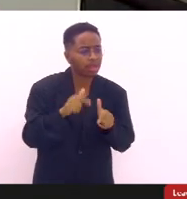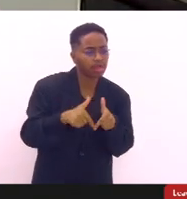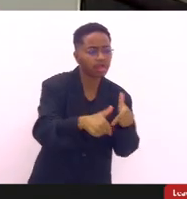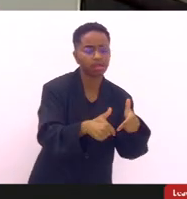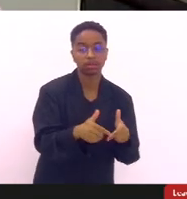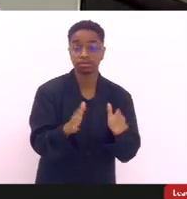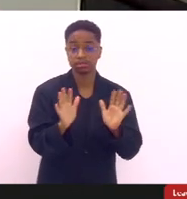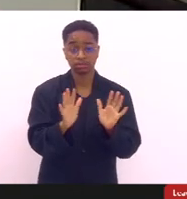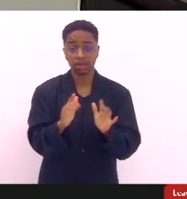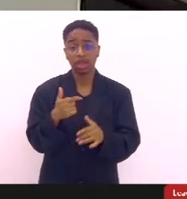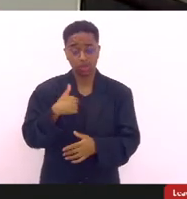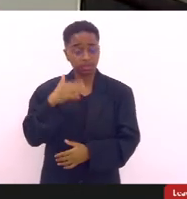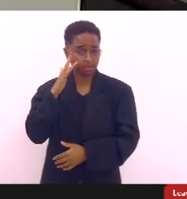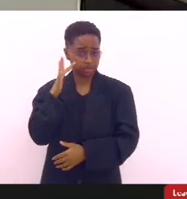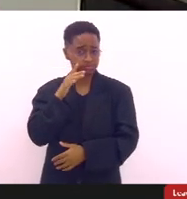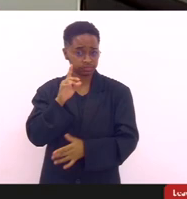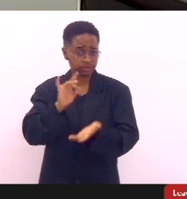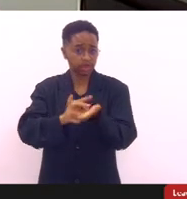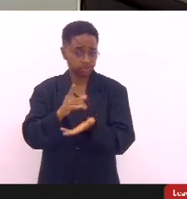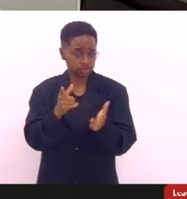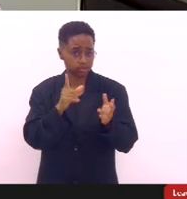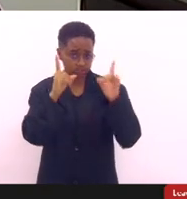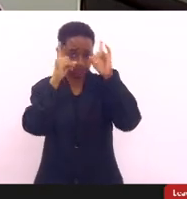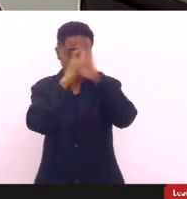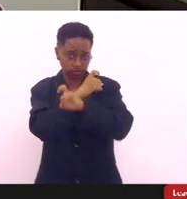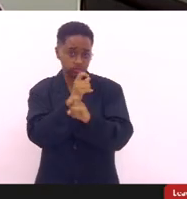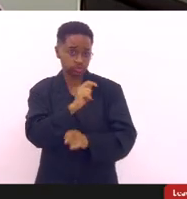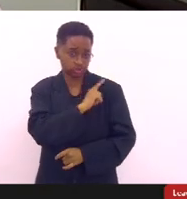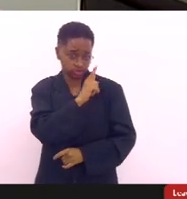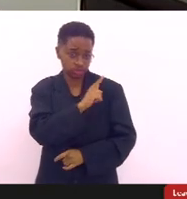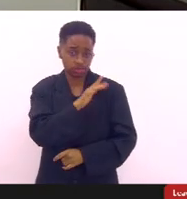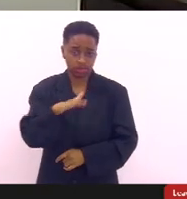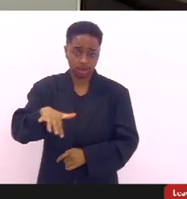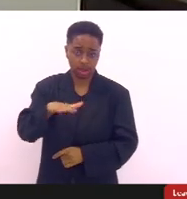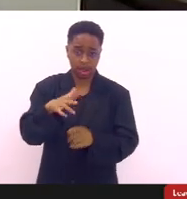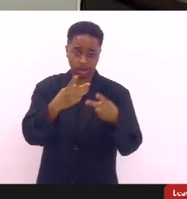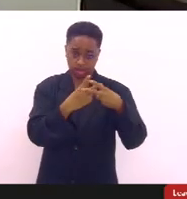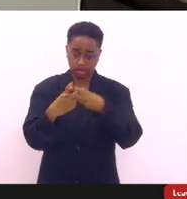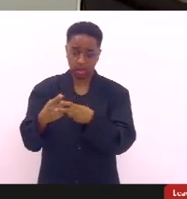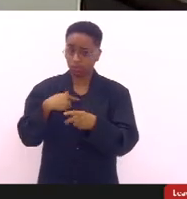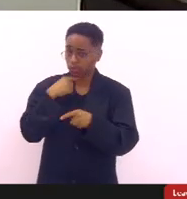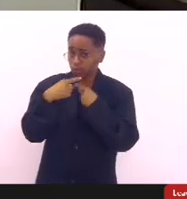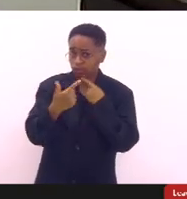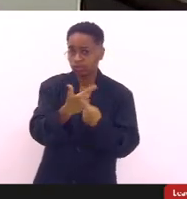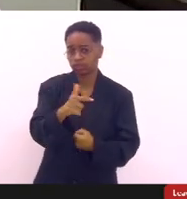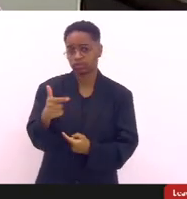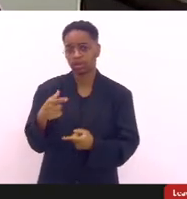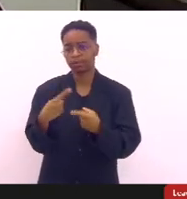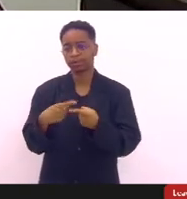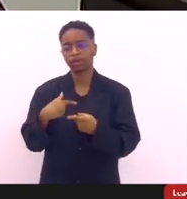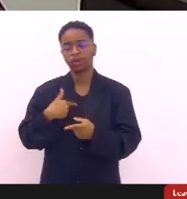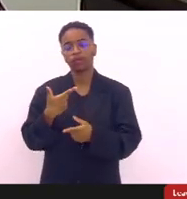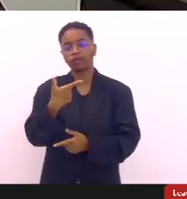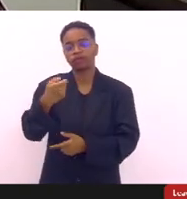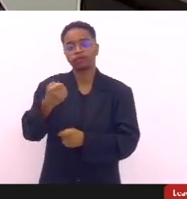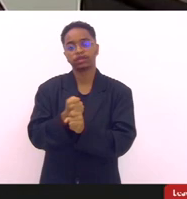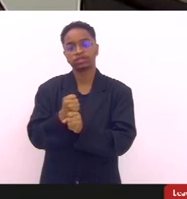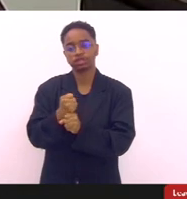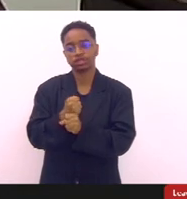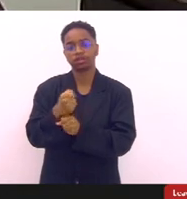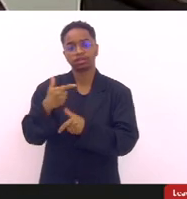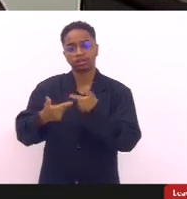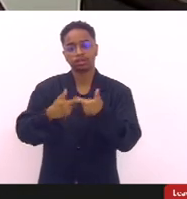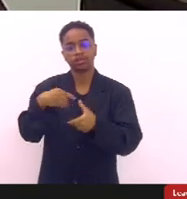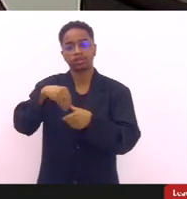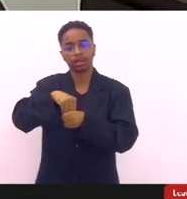quanto difícil é a gestão do sistema penitenciário, eu não tenho dúvida disso. Eu passei 20 anos dentro de delegacia,